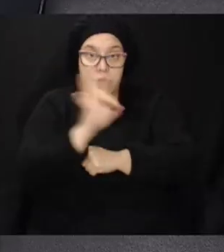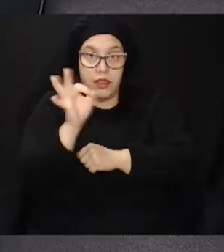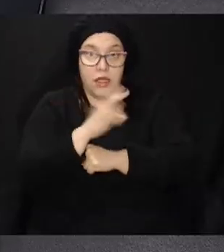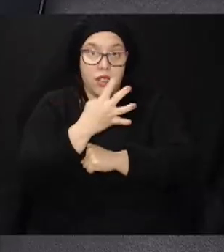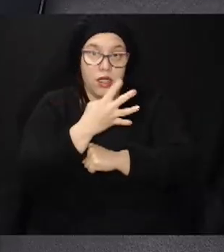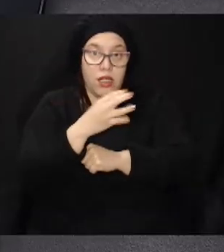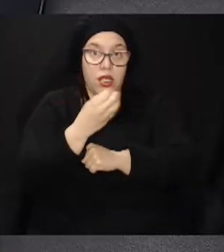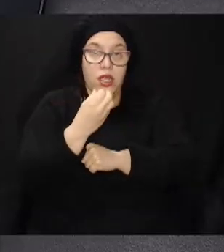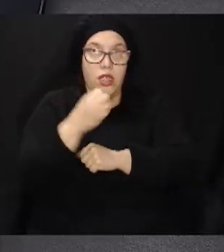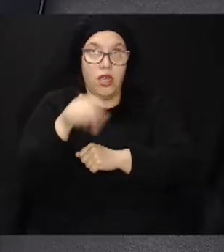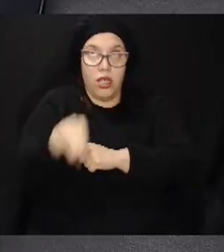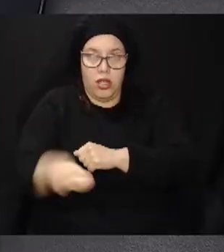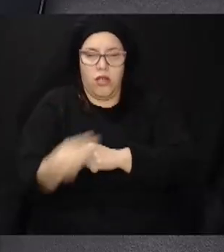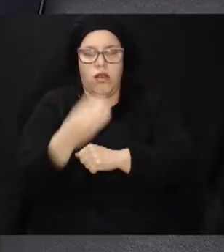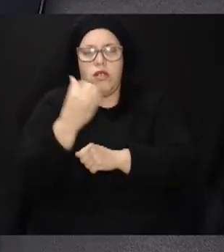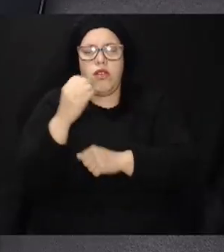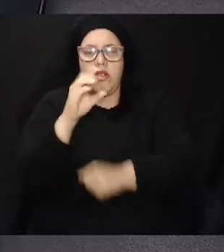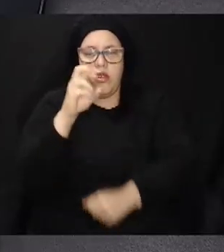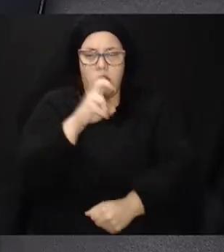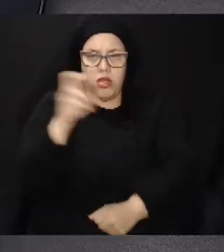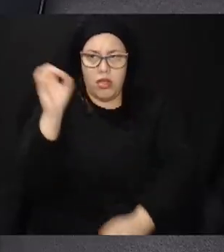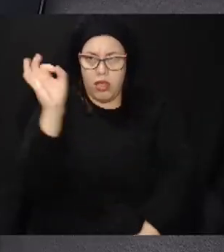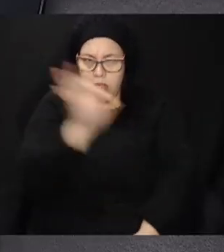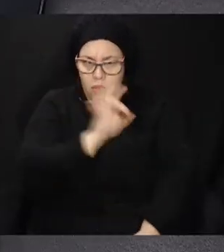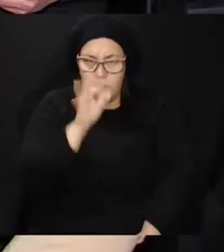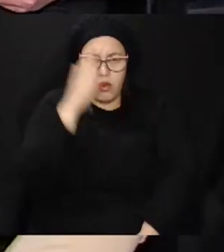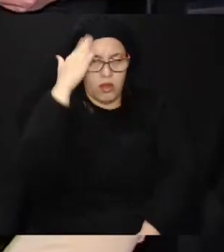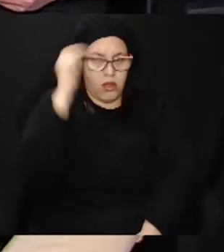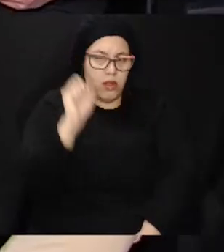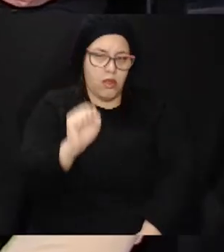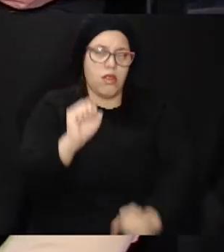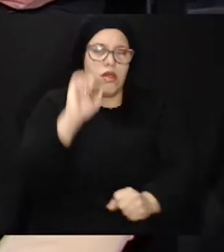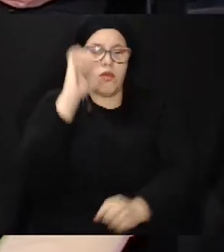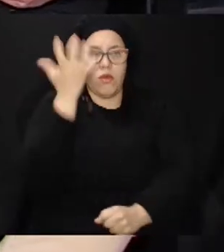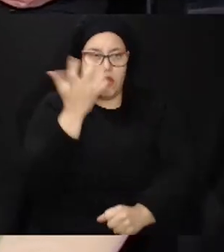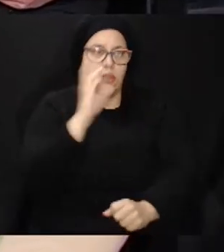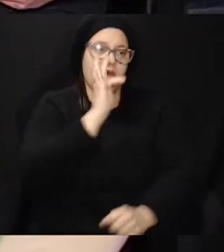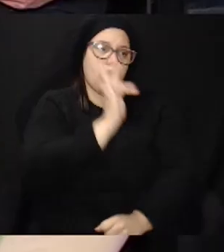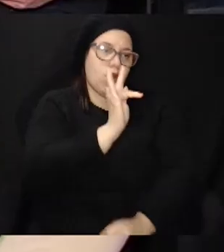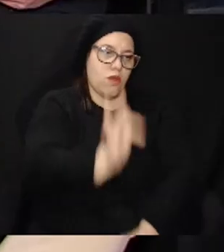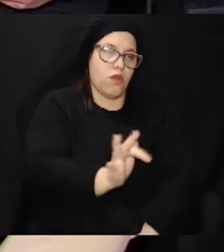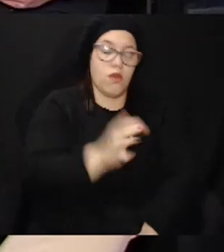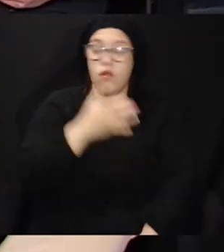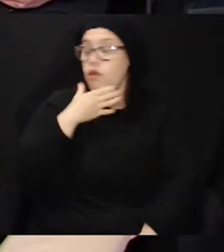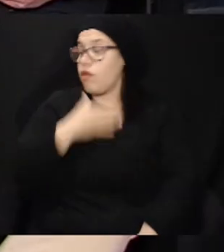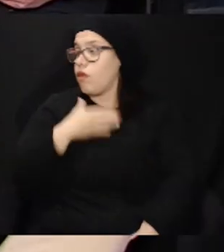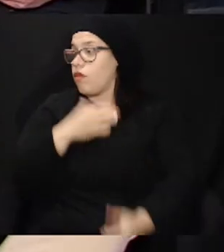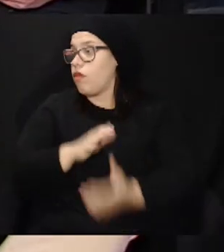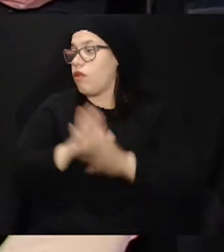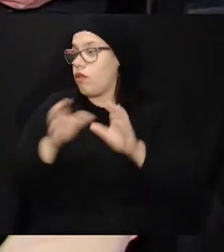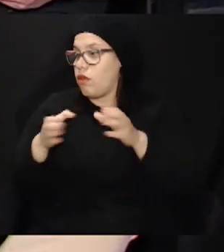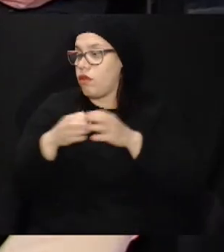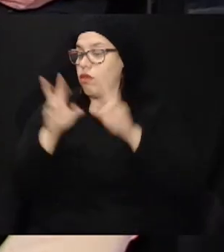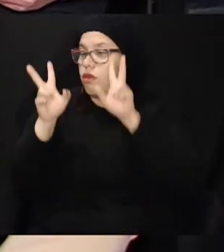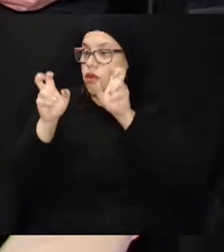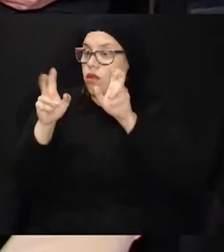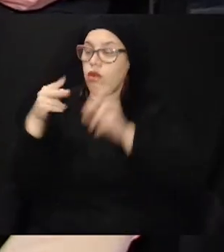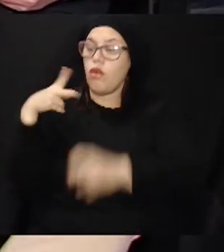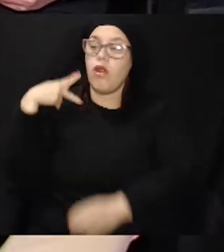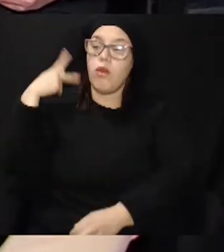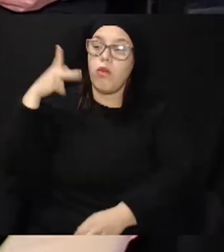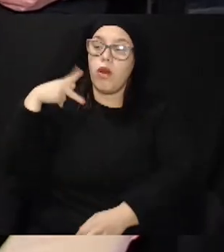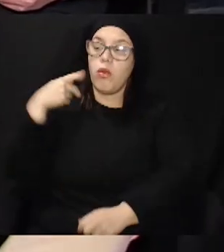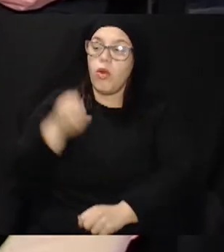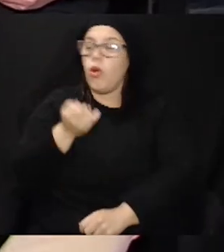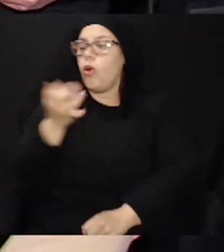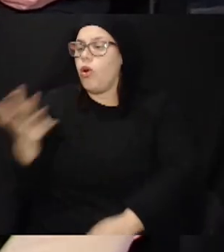pensar com 50% disso e saber o que pode acontecer no futuro. E o Carmo, você presidindo essa comissão temática lá no parlamento, qual que é a importância,